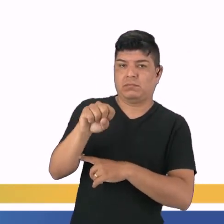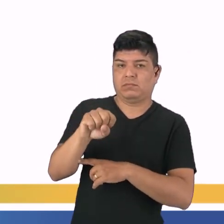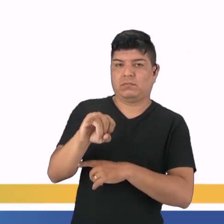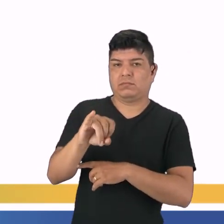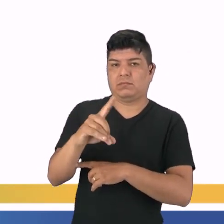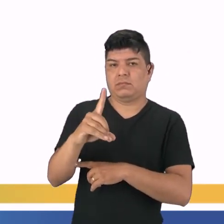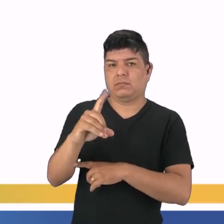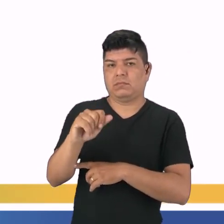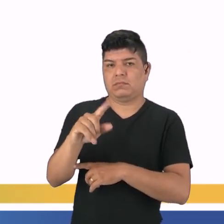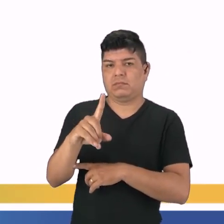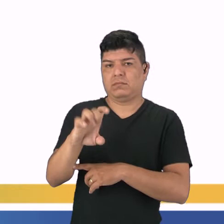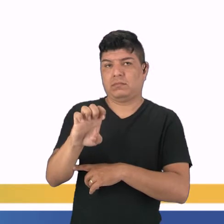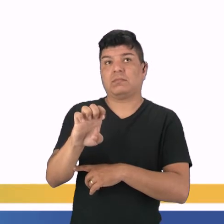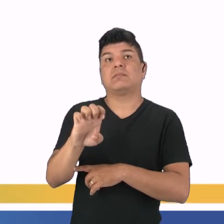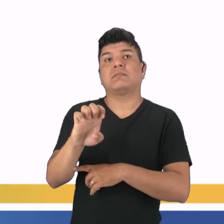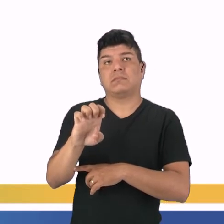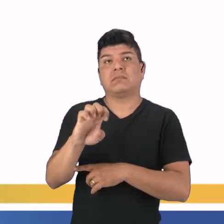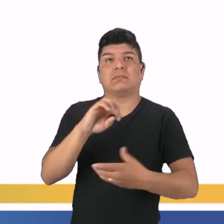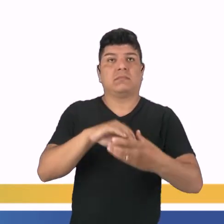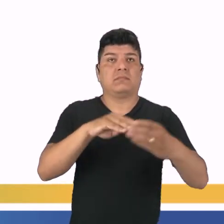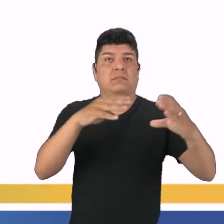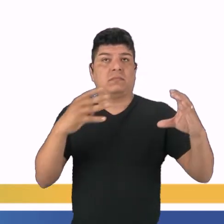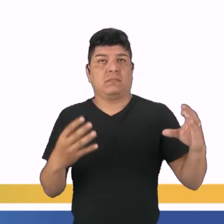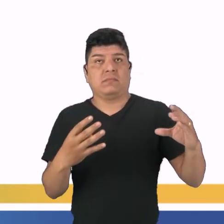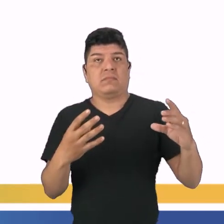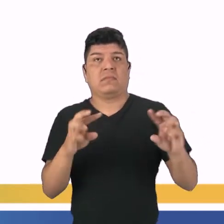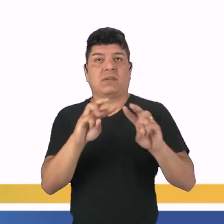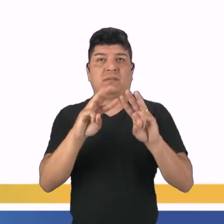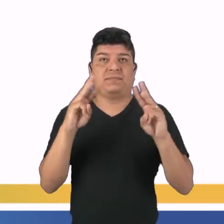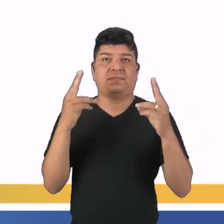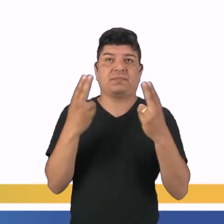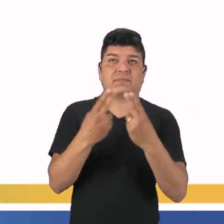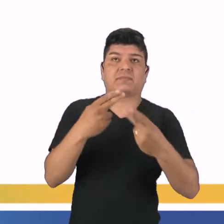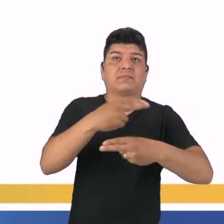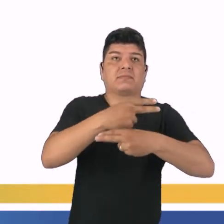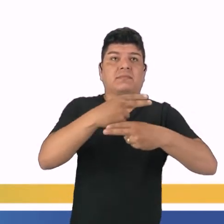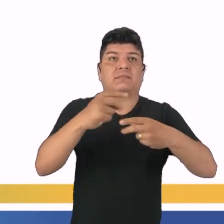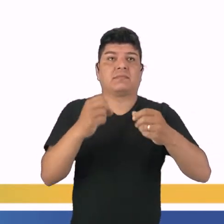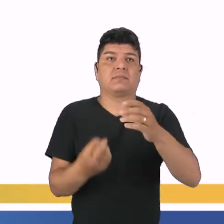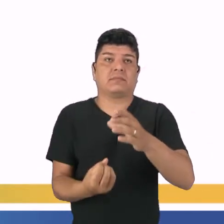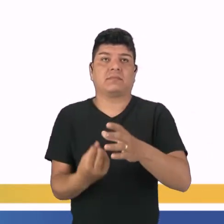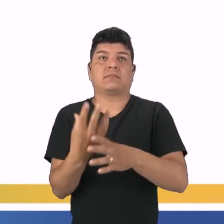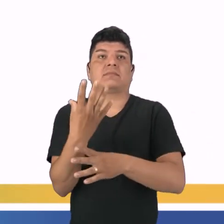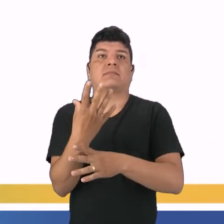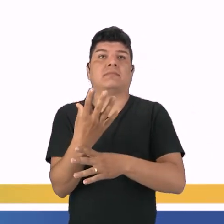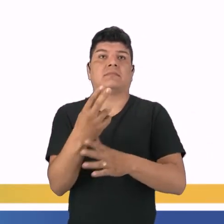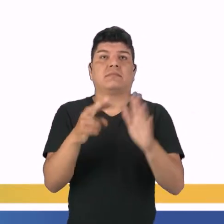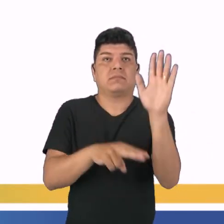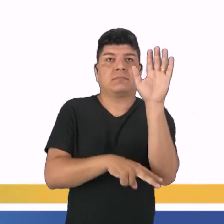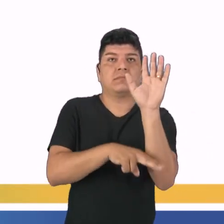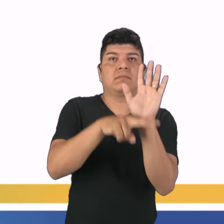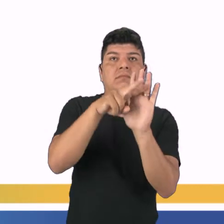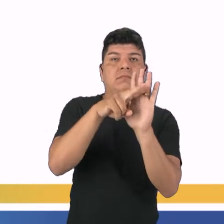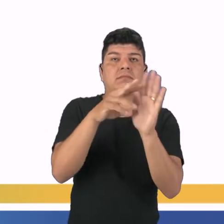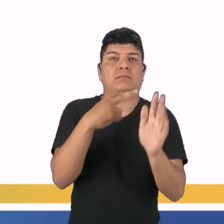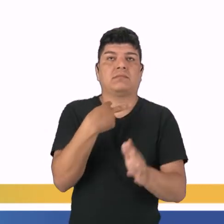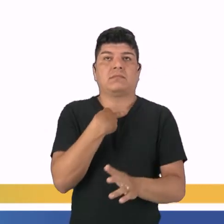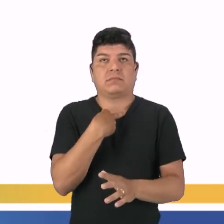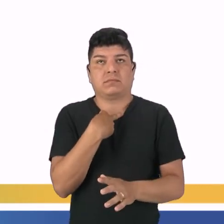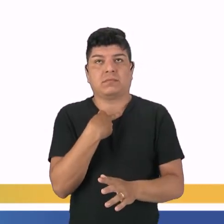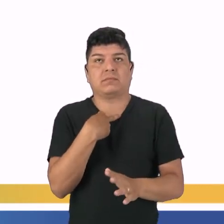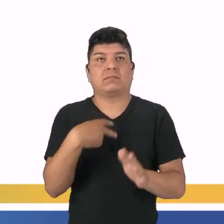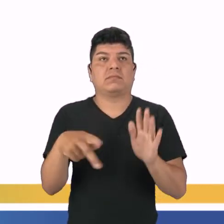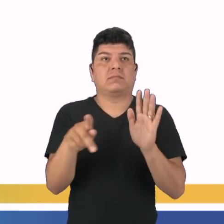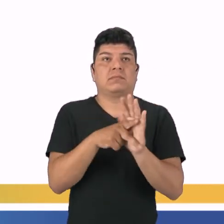Característica que relaciona a massa e um objeto feito de determinado material, como o volume que ele ocupa. É